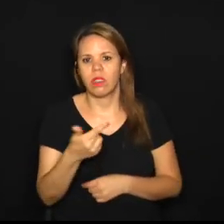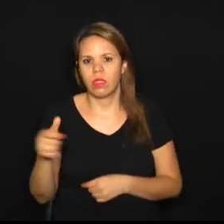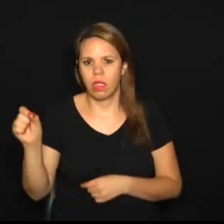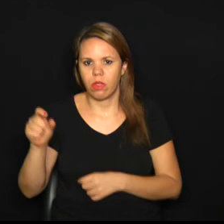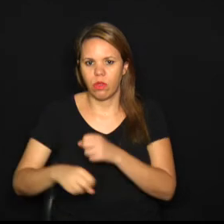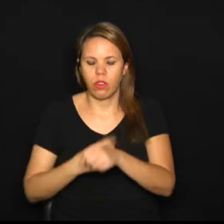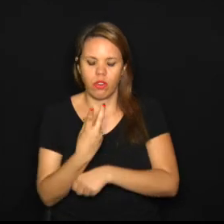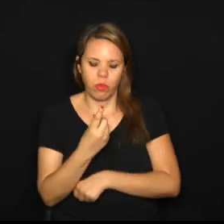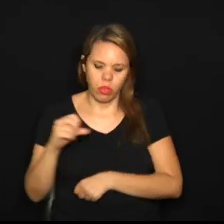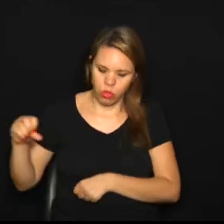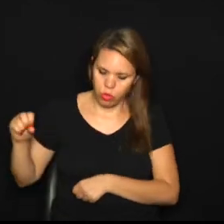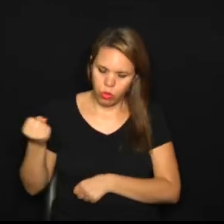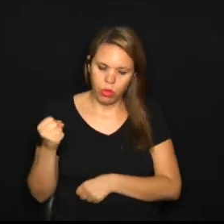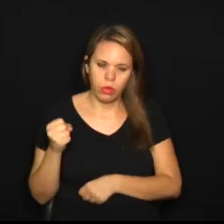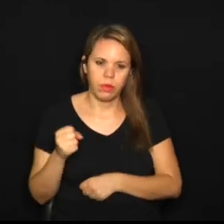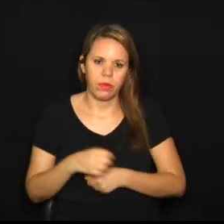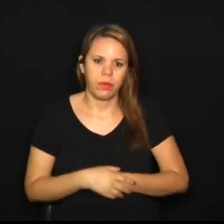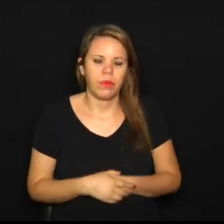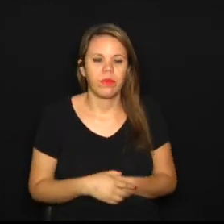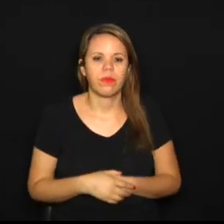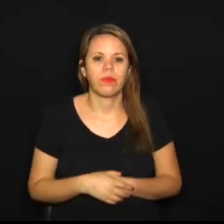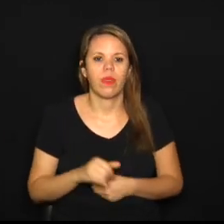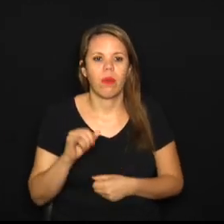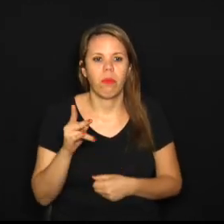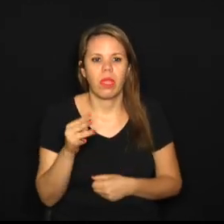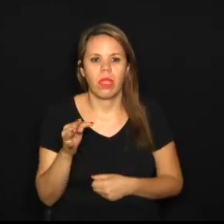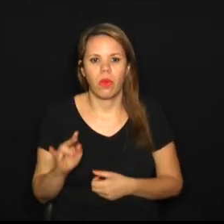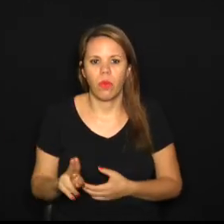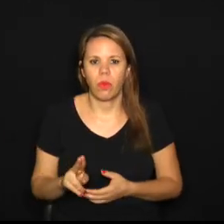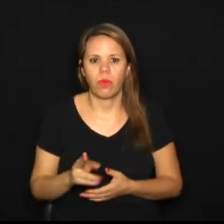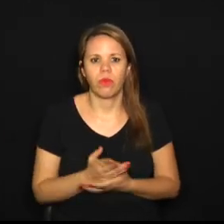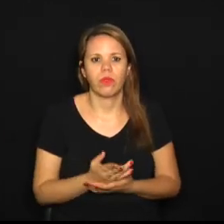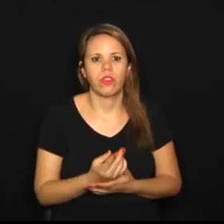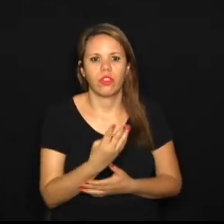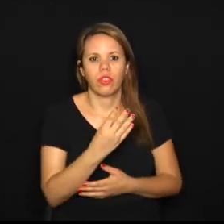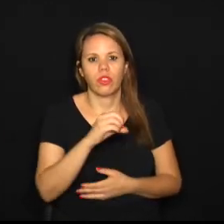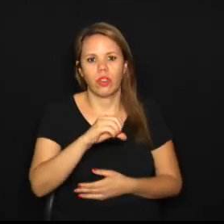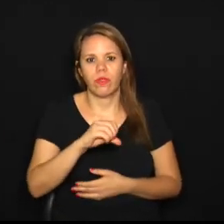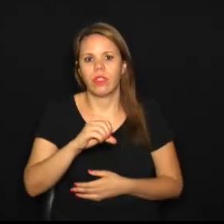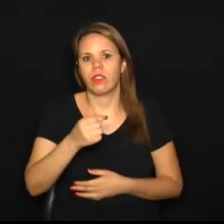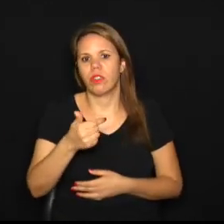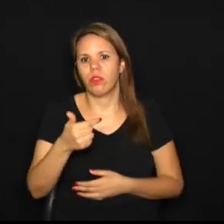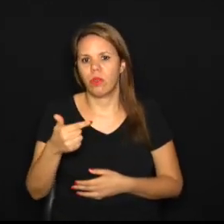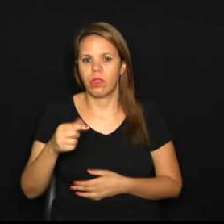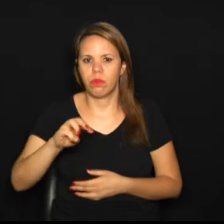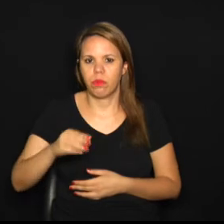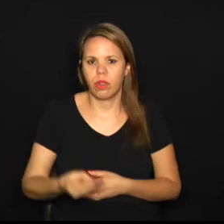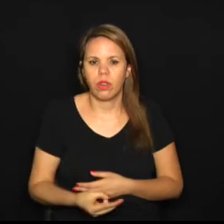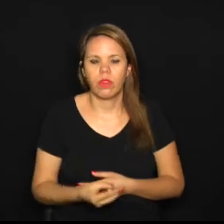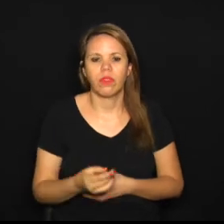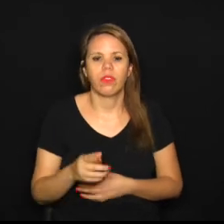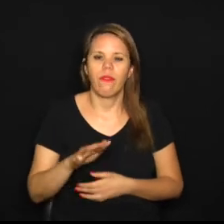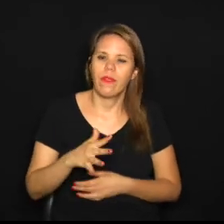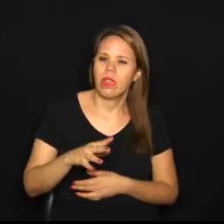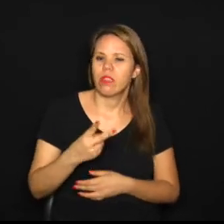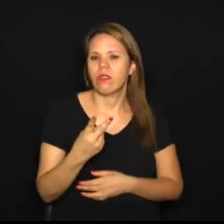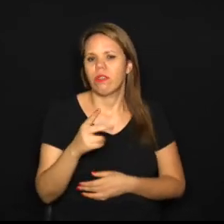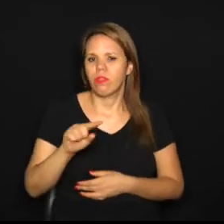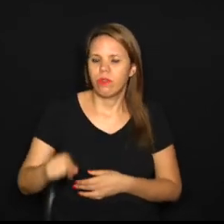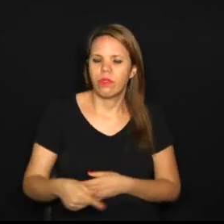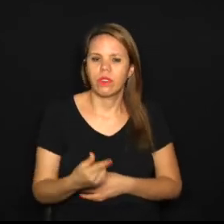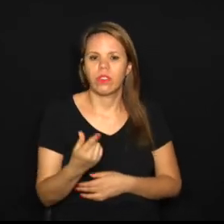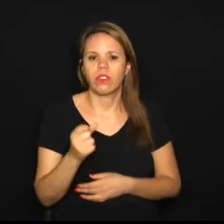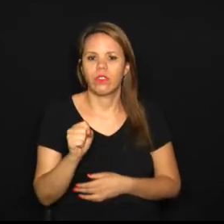2018. O IPTU, a arrecadação total foi de 912.900.000 uma variação de 25% em relação a